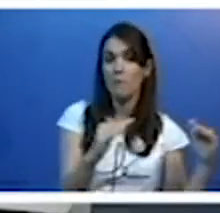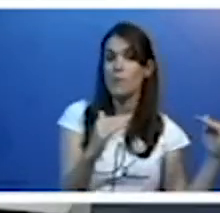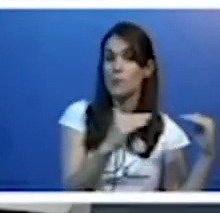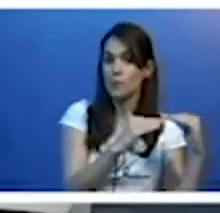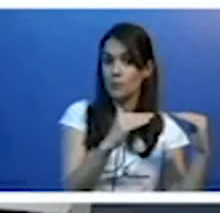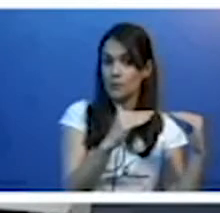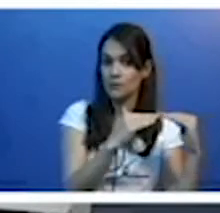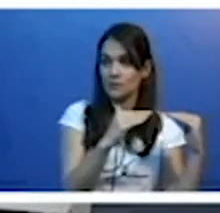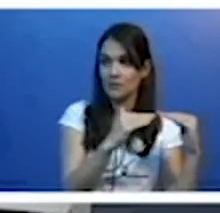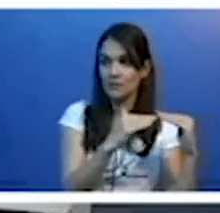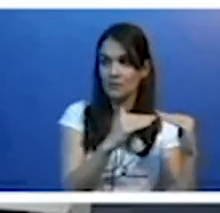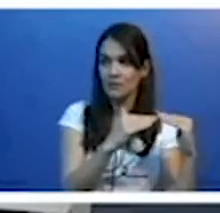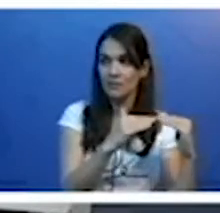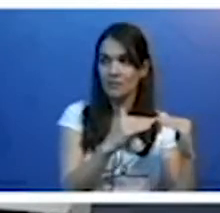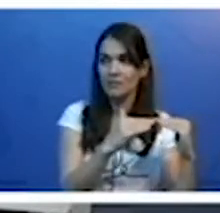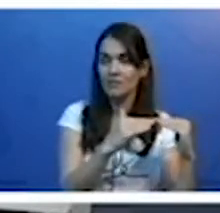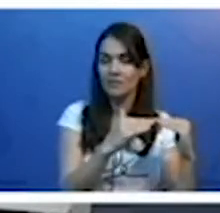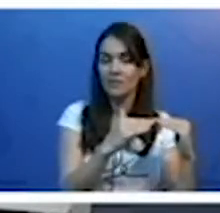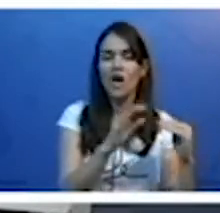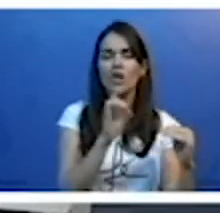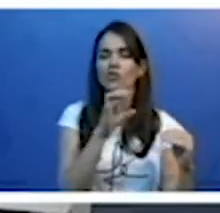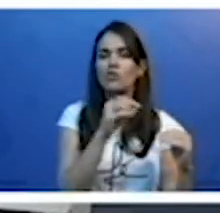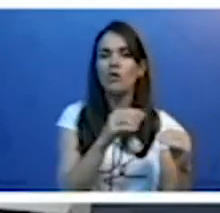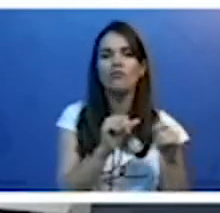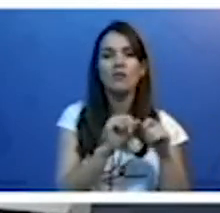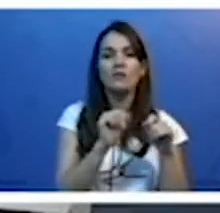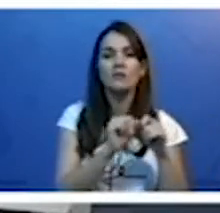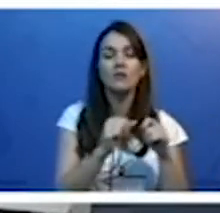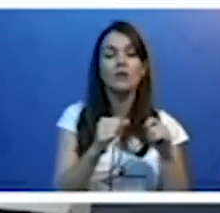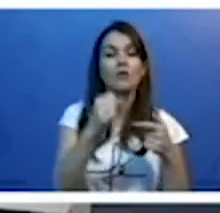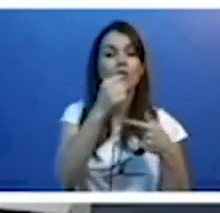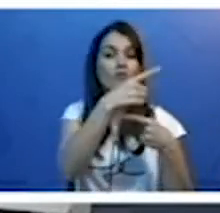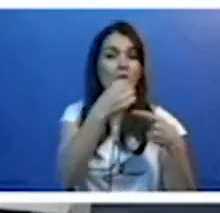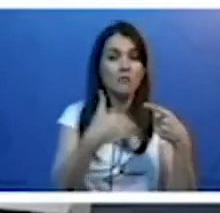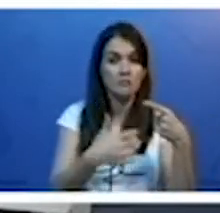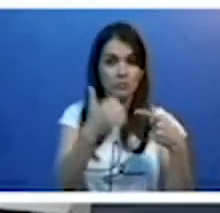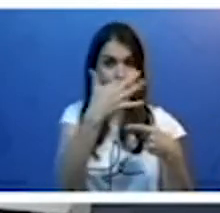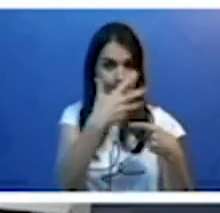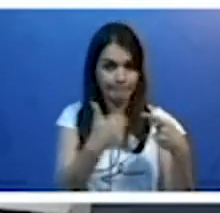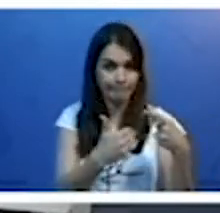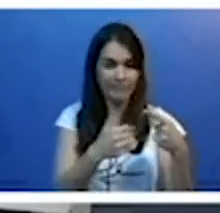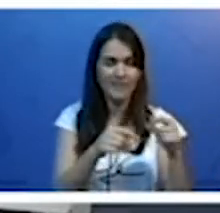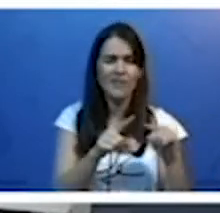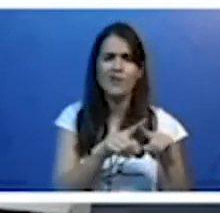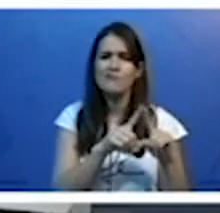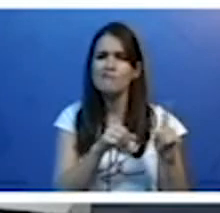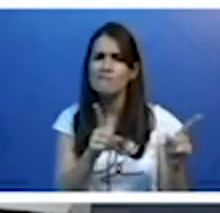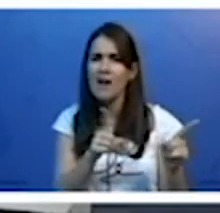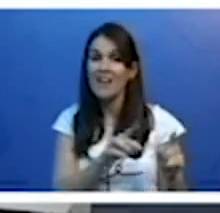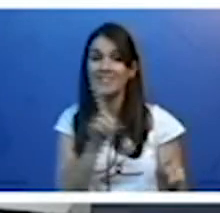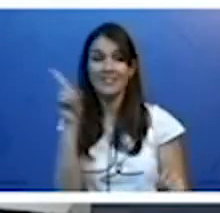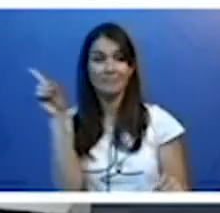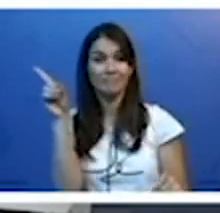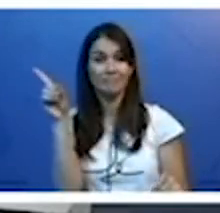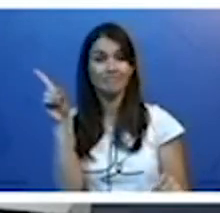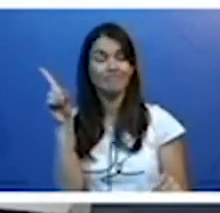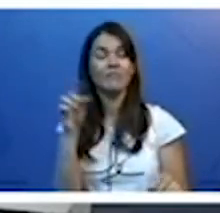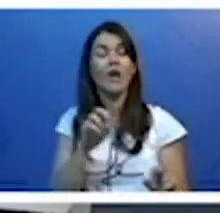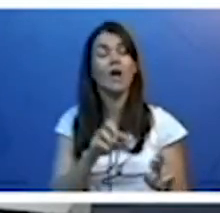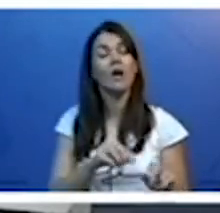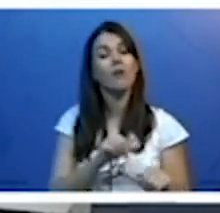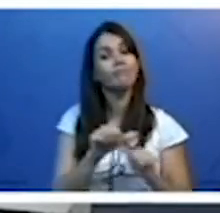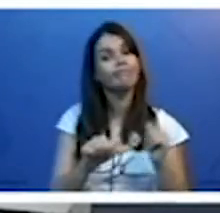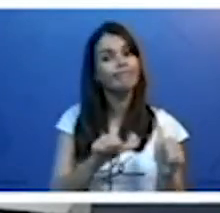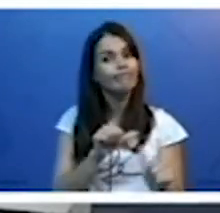diretamente proporcionais, a gente monta duas frações. Como elas são inversamente